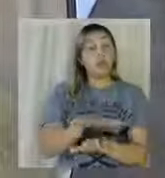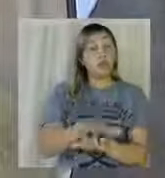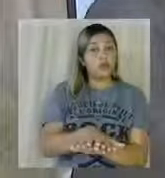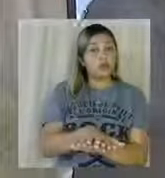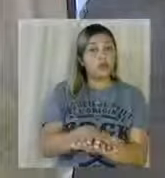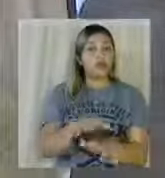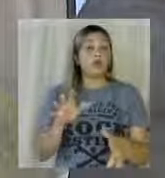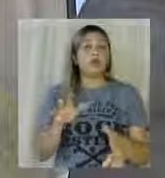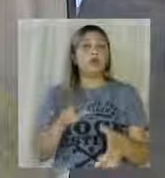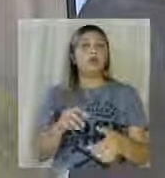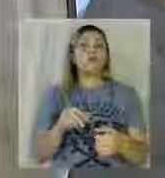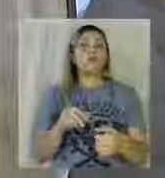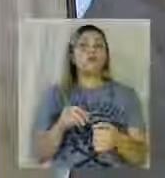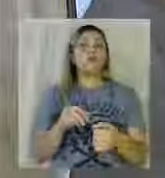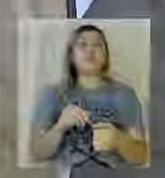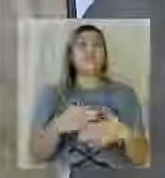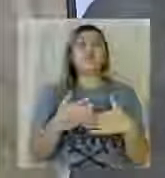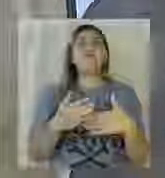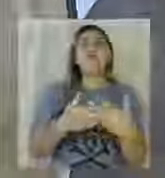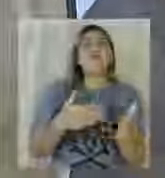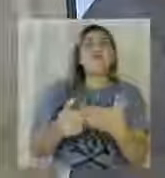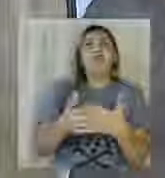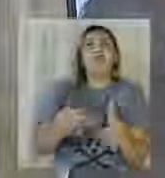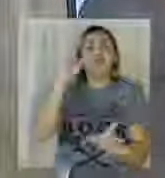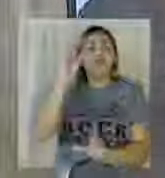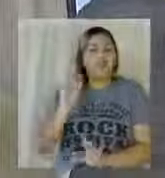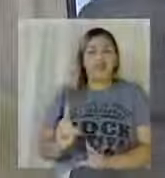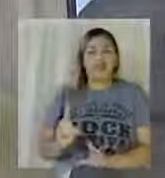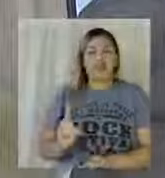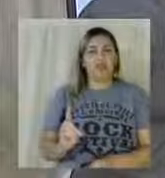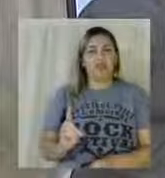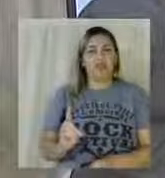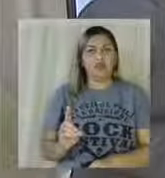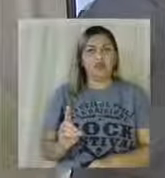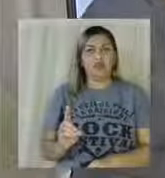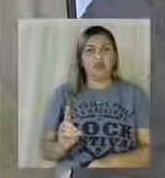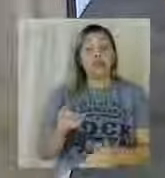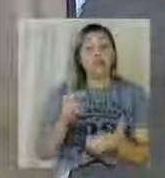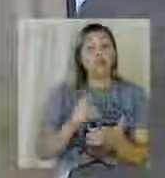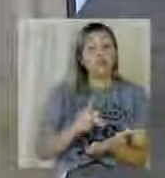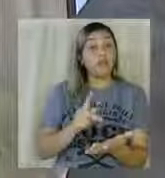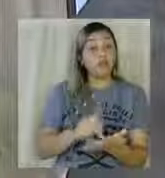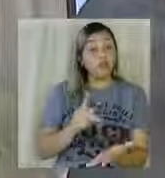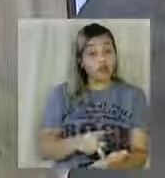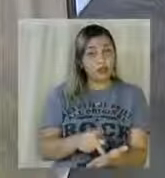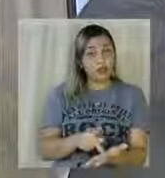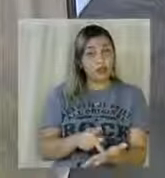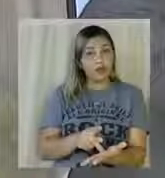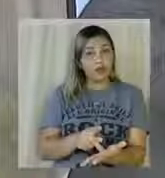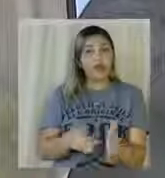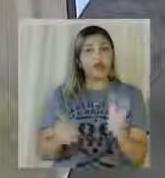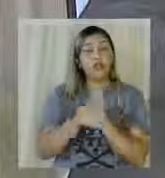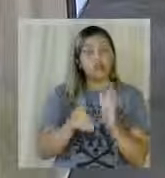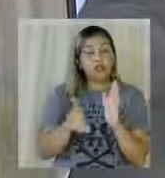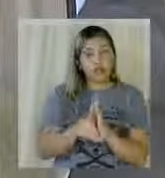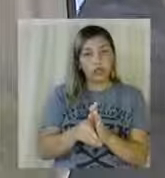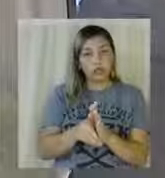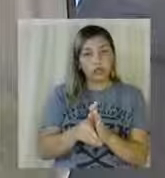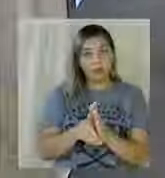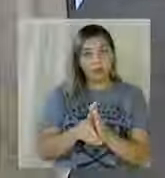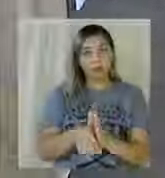uma pessoa, seja qual for a deficiência, ela só é de fato real, ela só é um direito, ela só